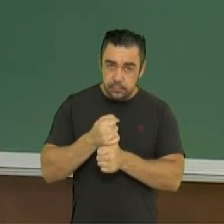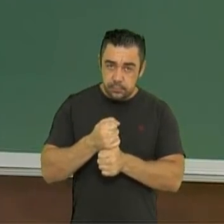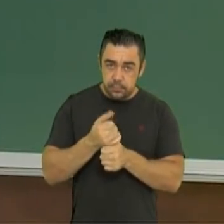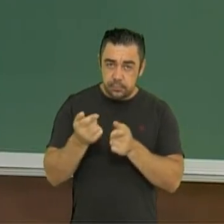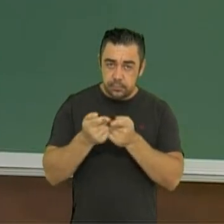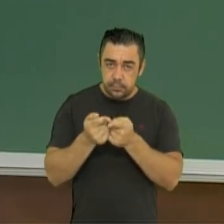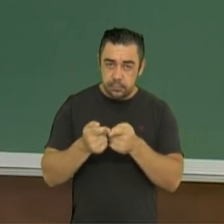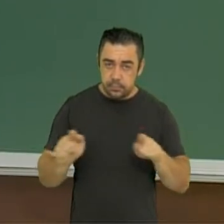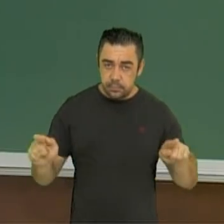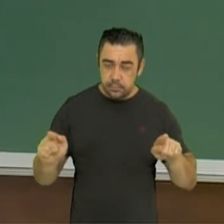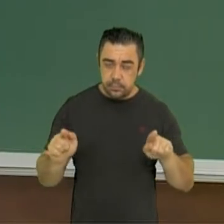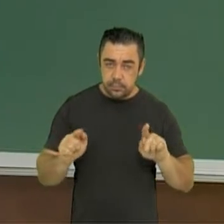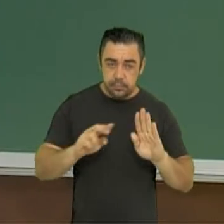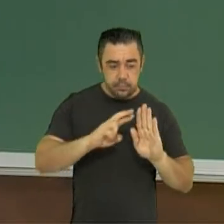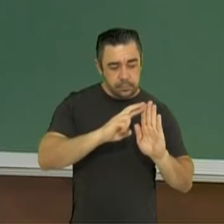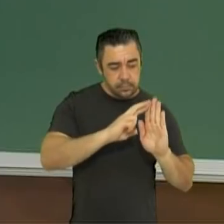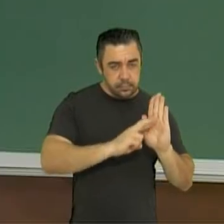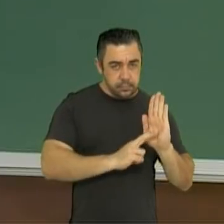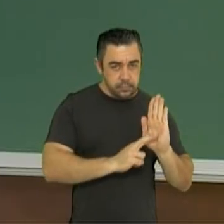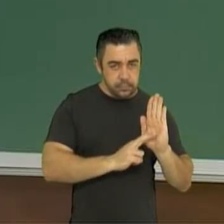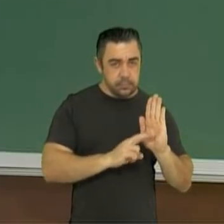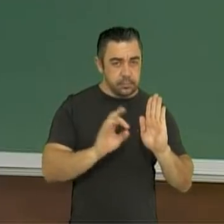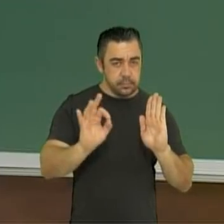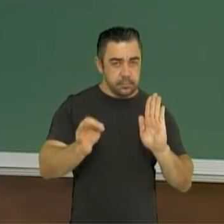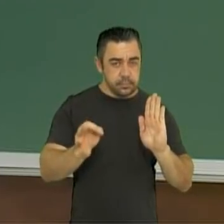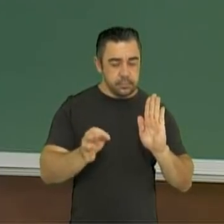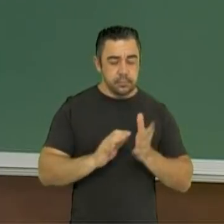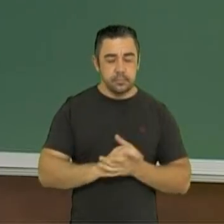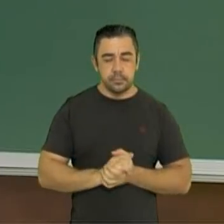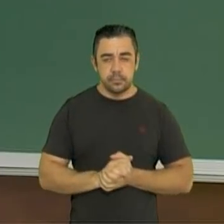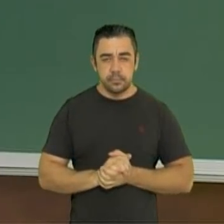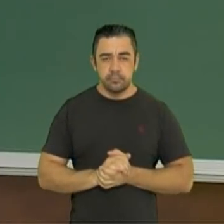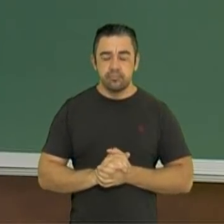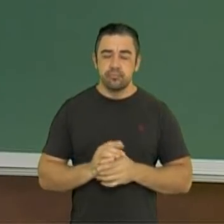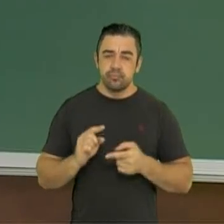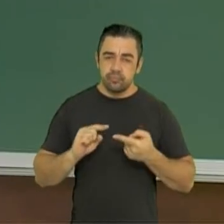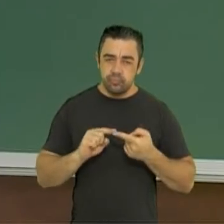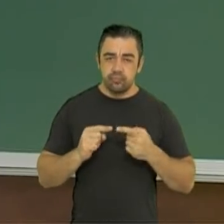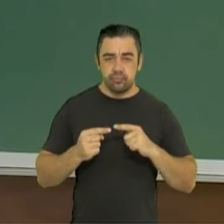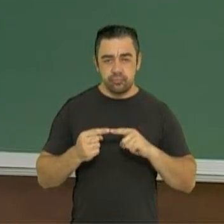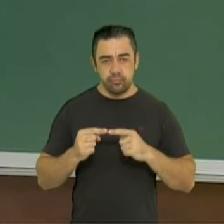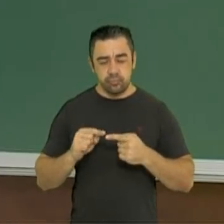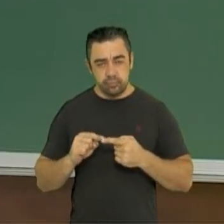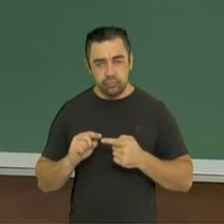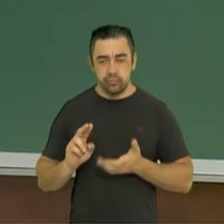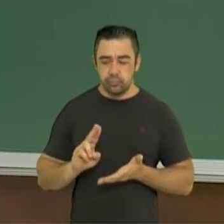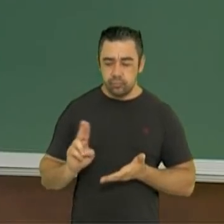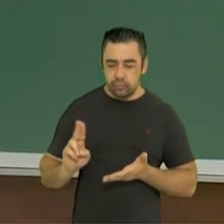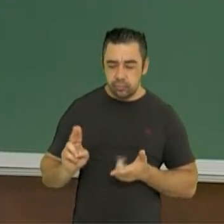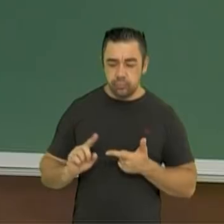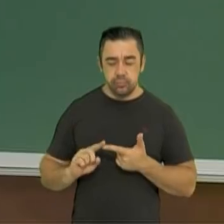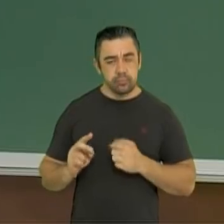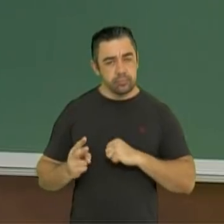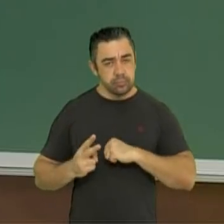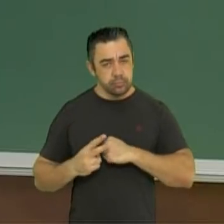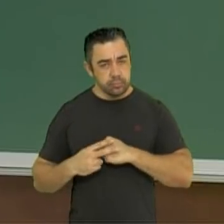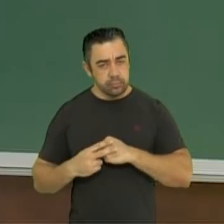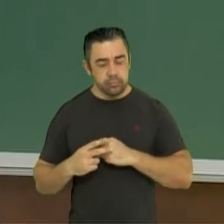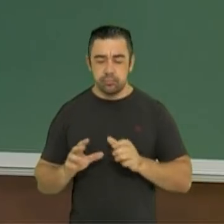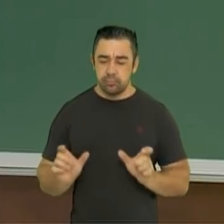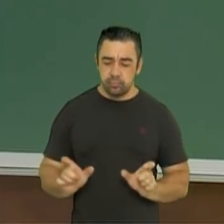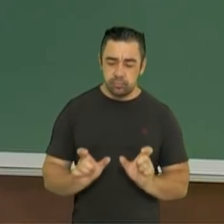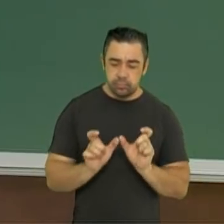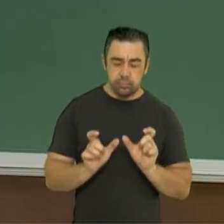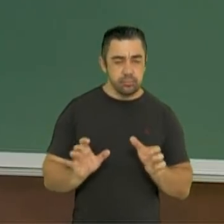seja, as regras que a compõem, a questão da concordância nominal, verbal, os conectivos, ou seja, você